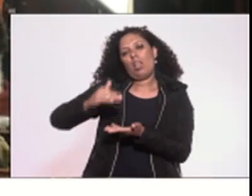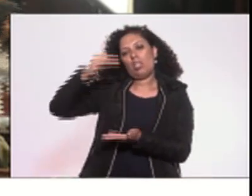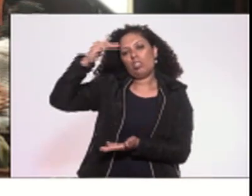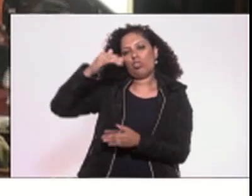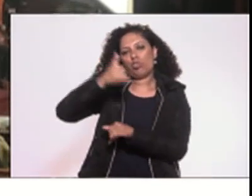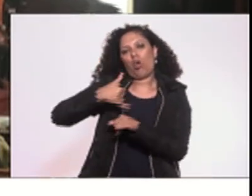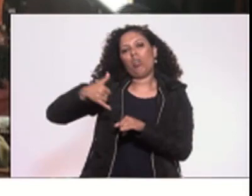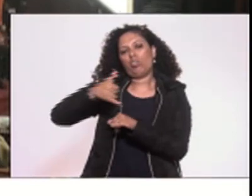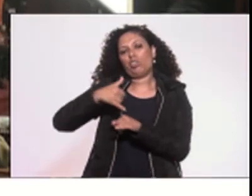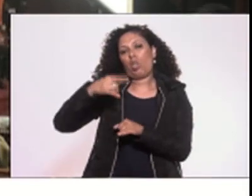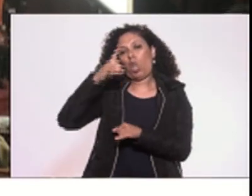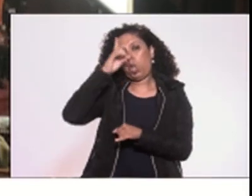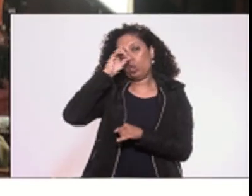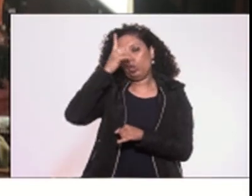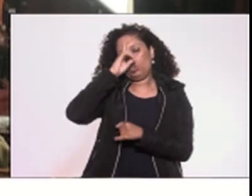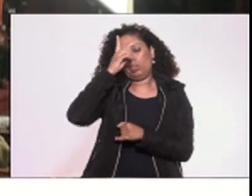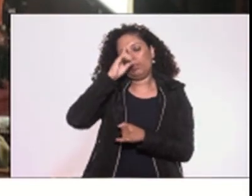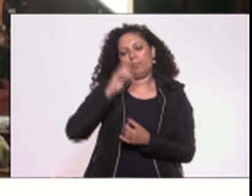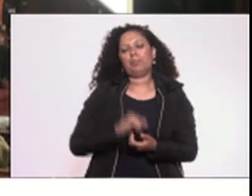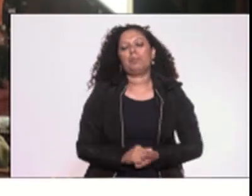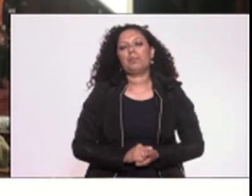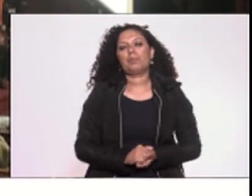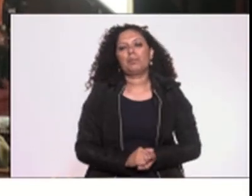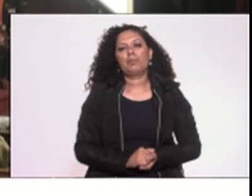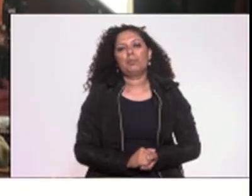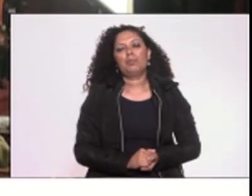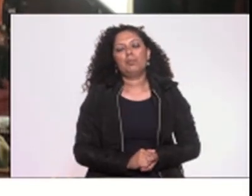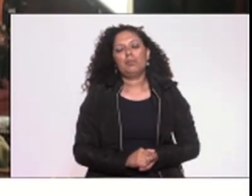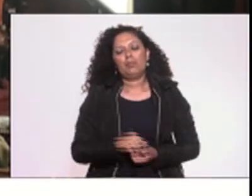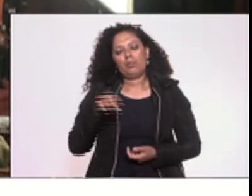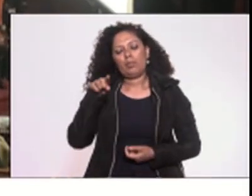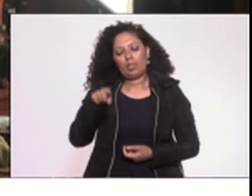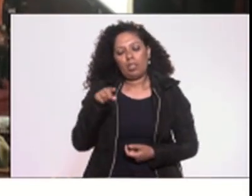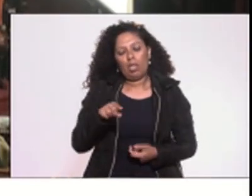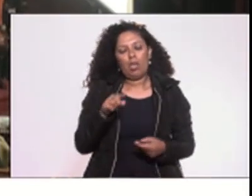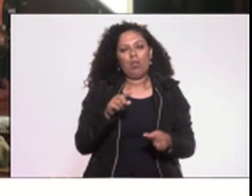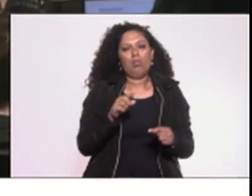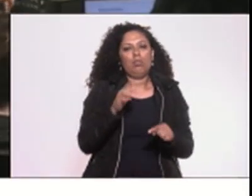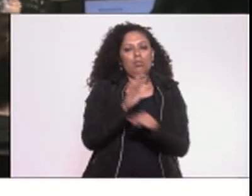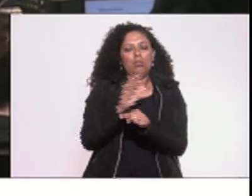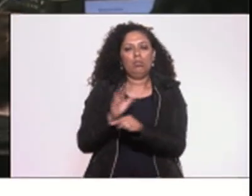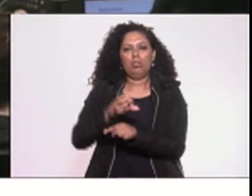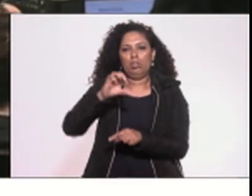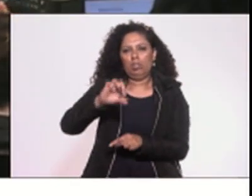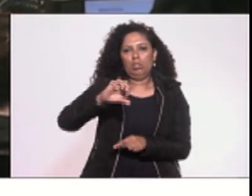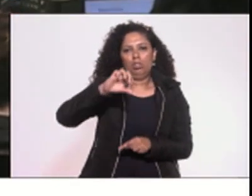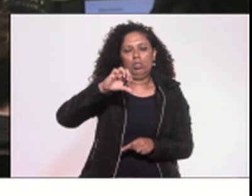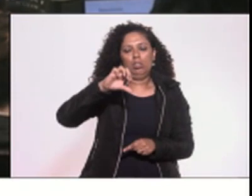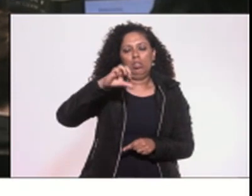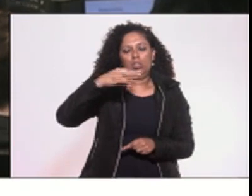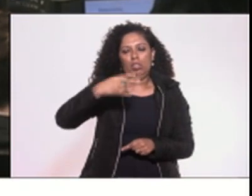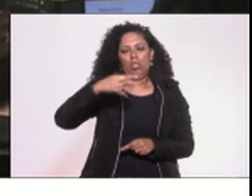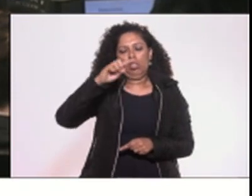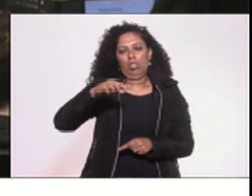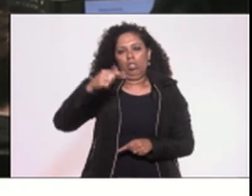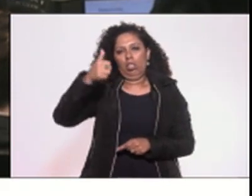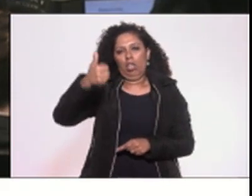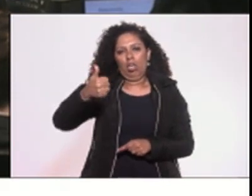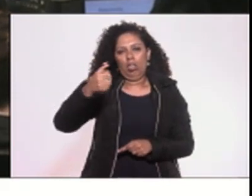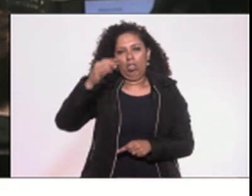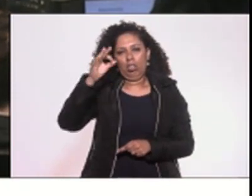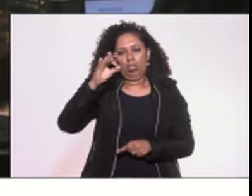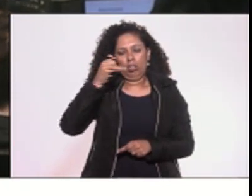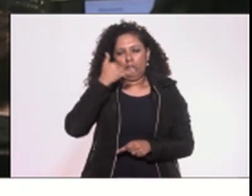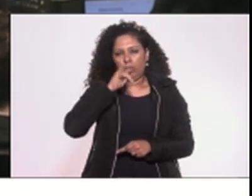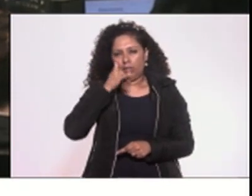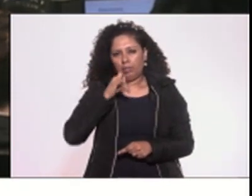Tá? Pode passar. E ele contribui com 94,1 kW de energia, ele